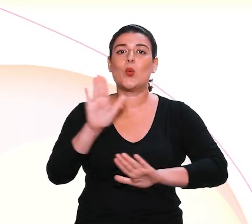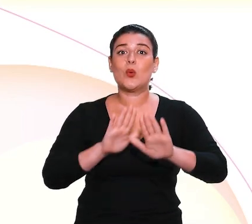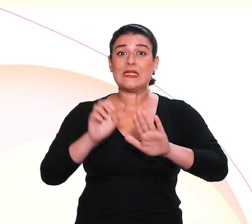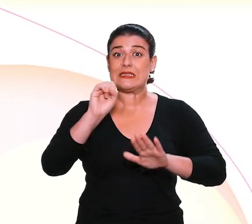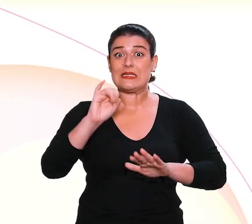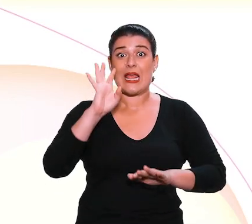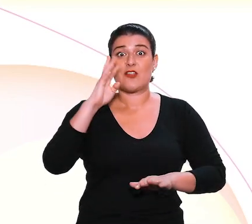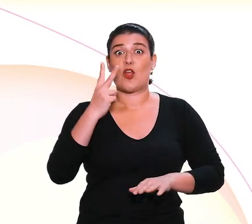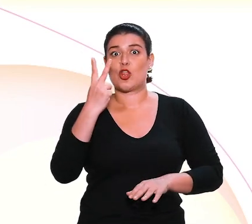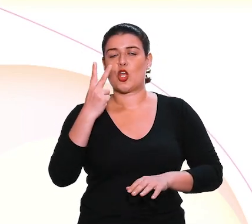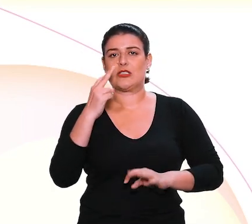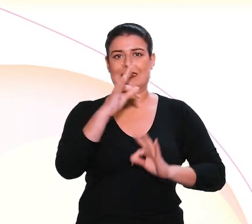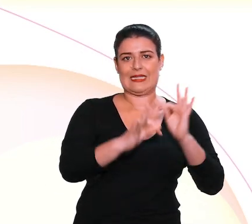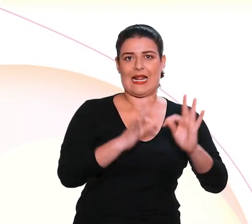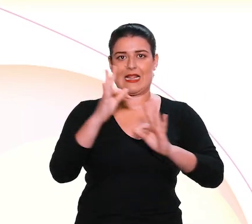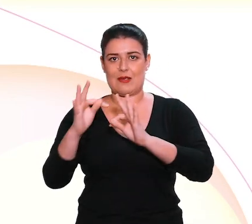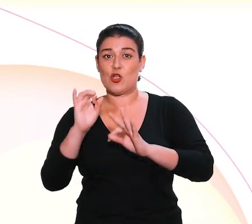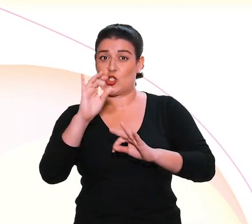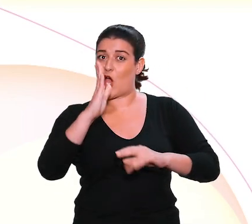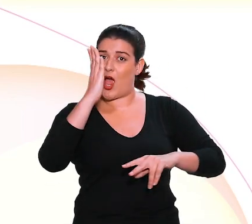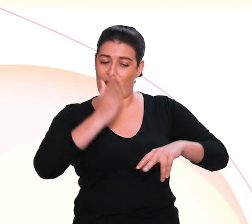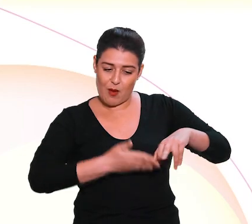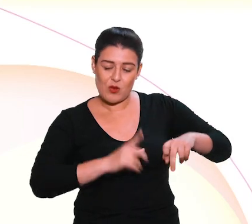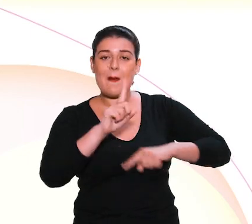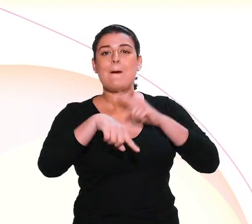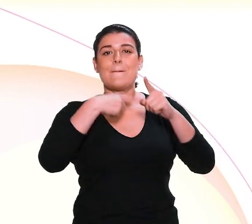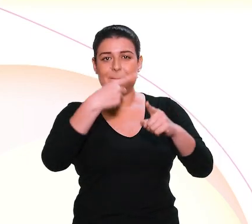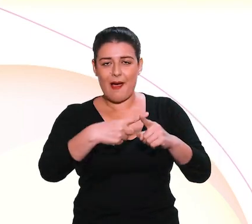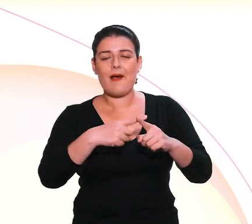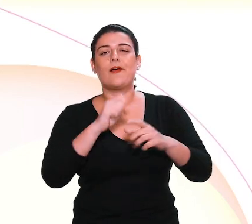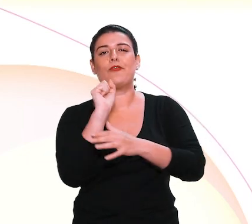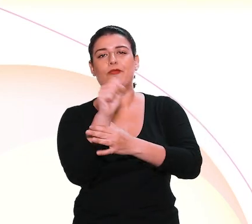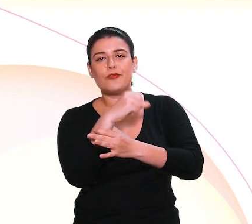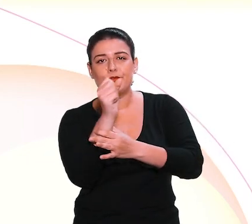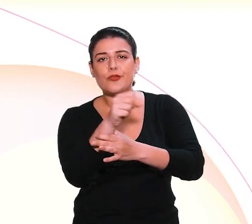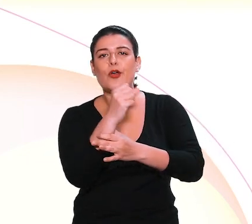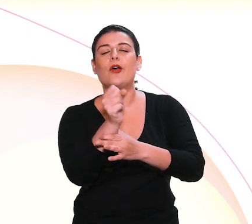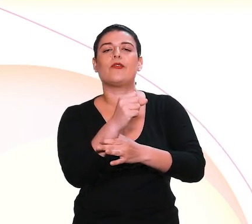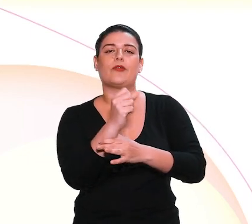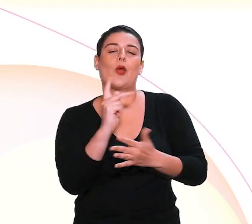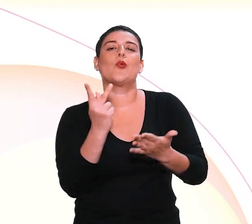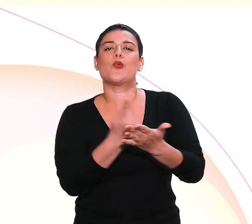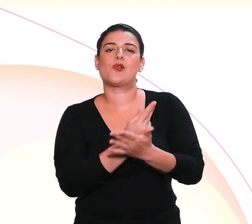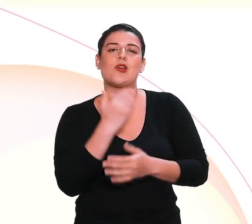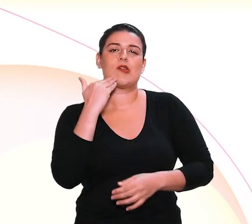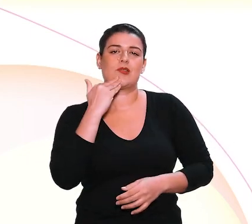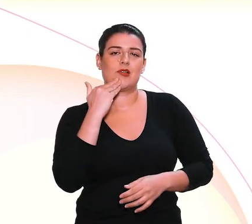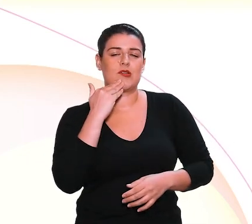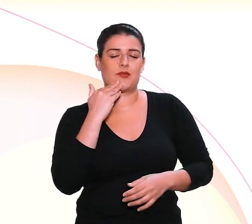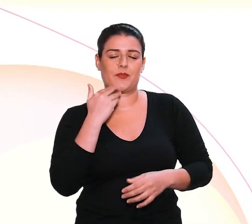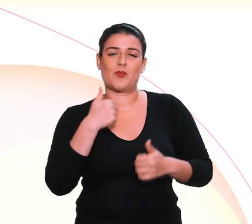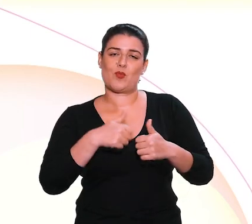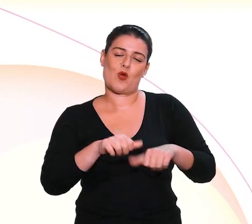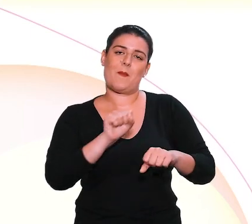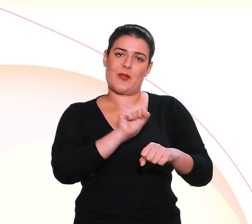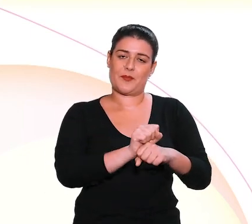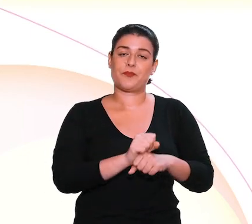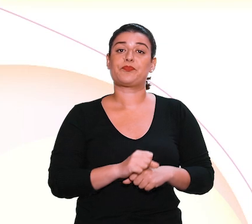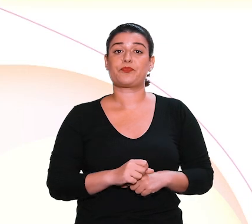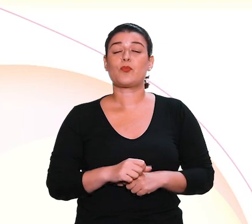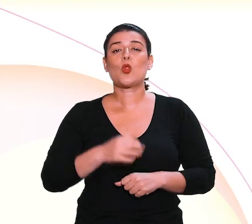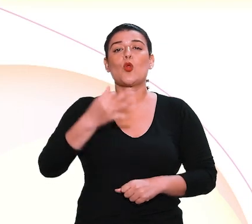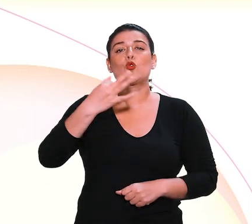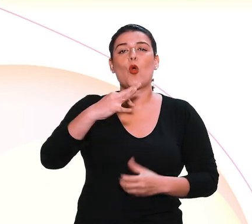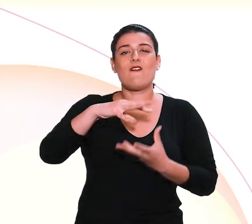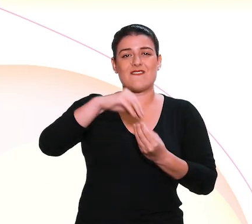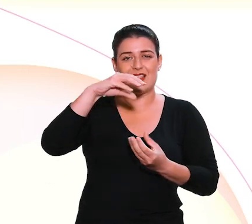gente tem que resolver dois problemas. Antes era só a amputação, agora tem que resolver também a deformidade. Membro e dor